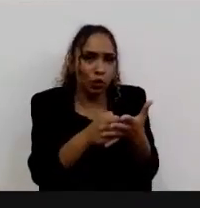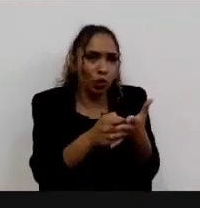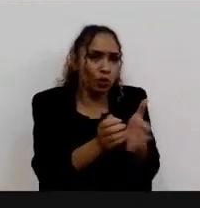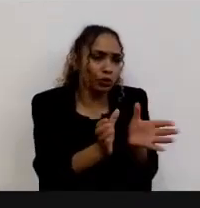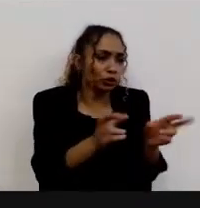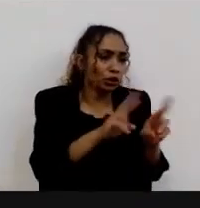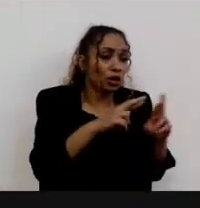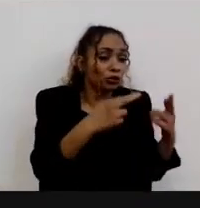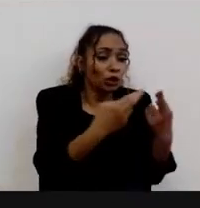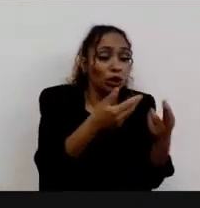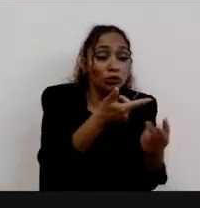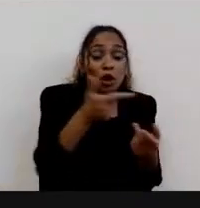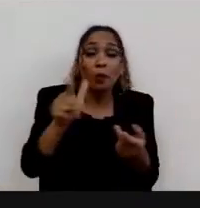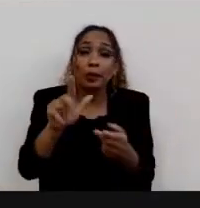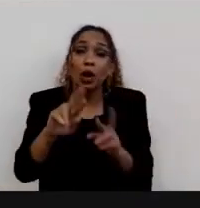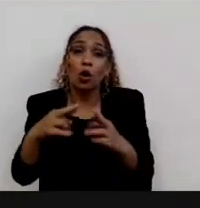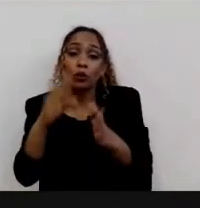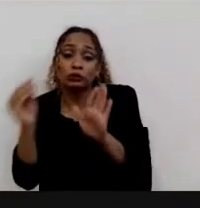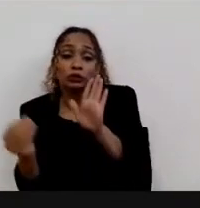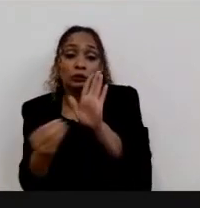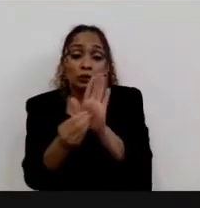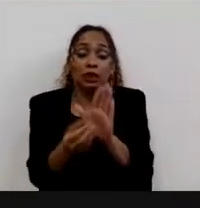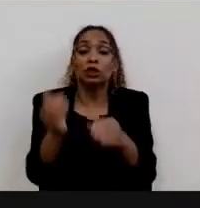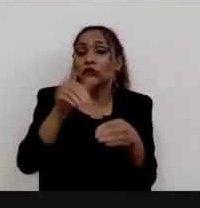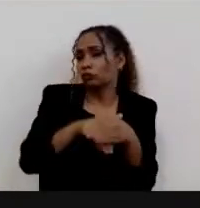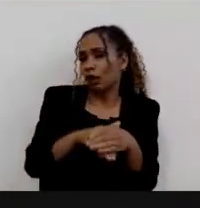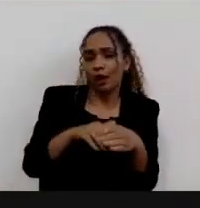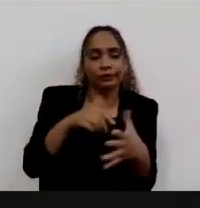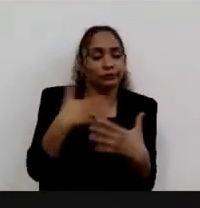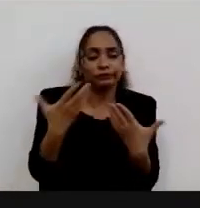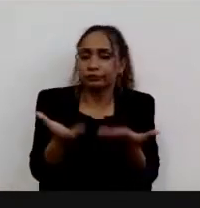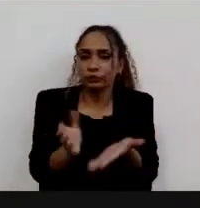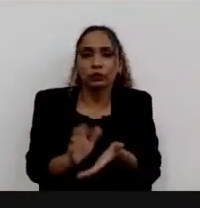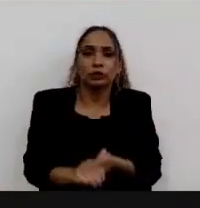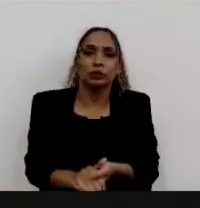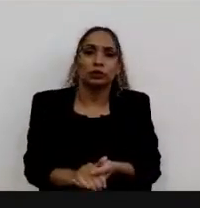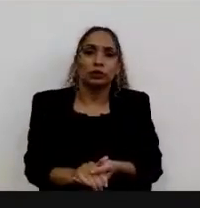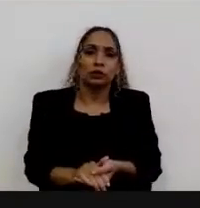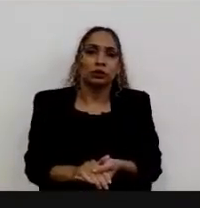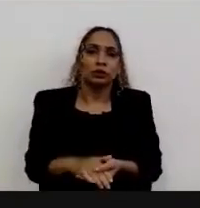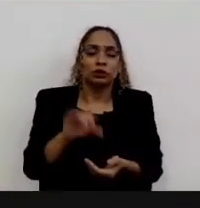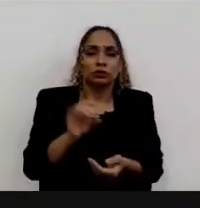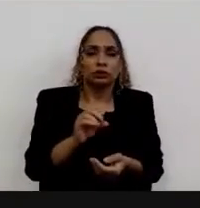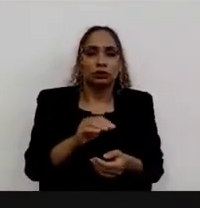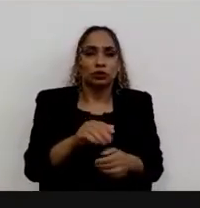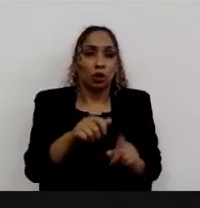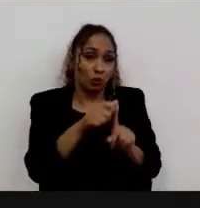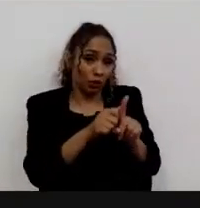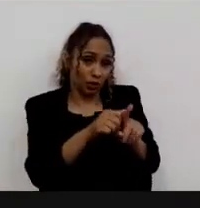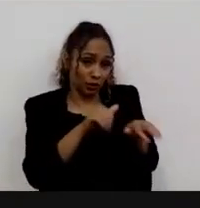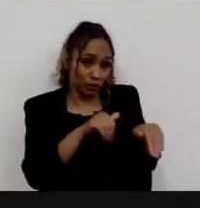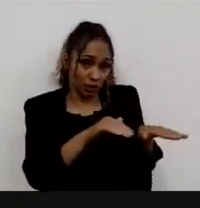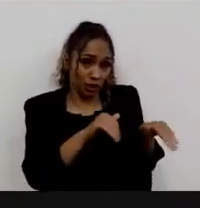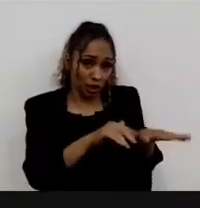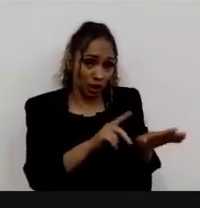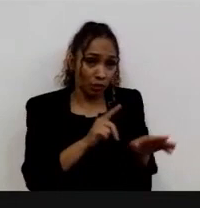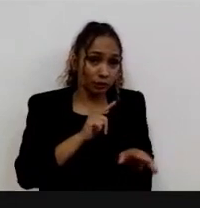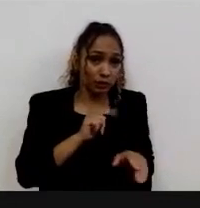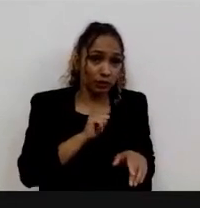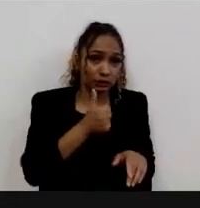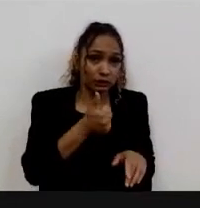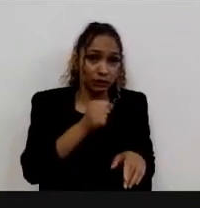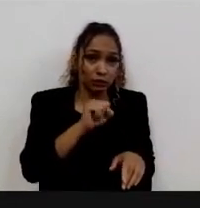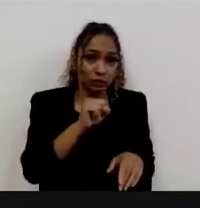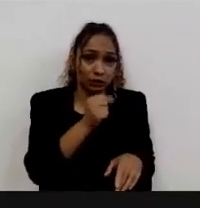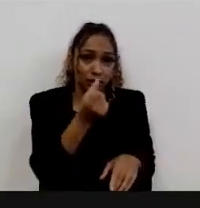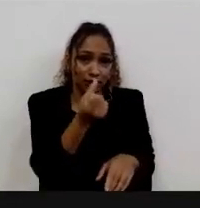para outra, foi apresentada emenda, foi votada, enfim. E só nesse mês de setembro também chegaram